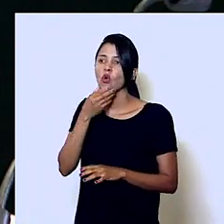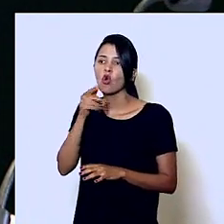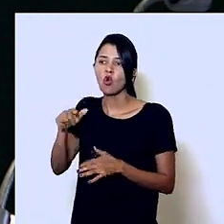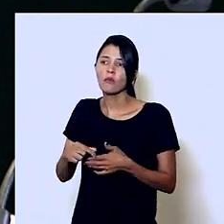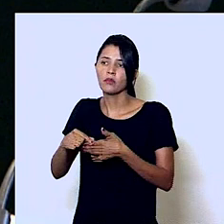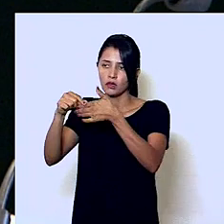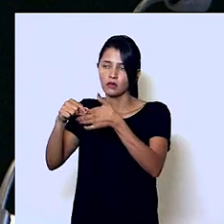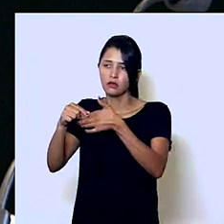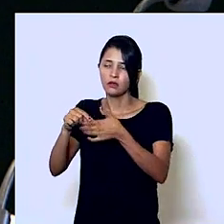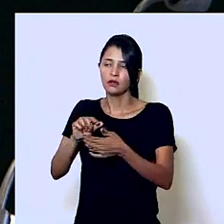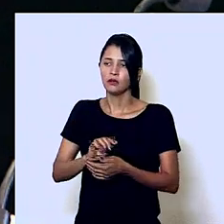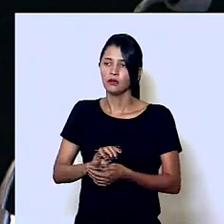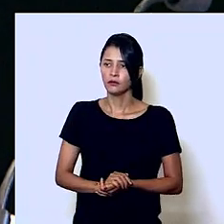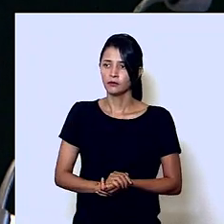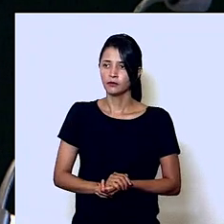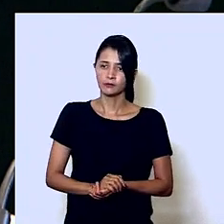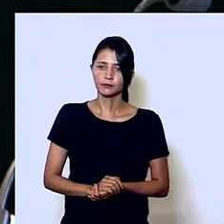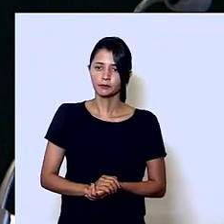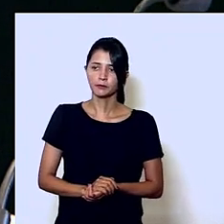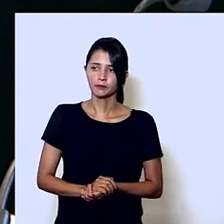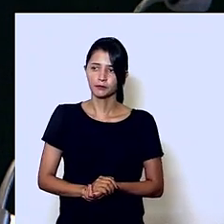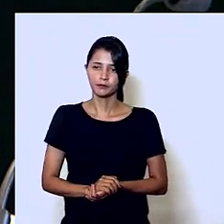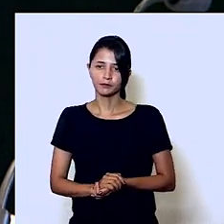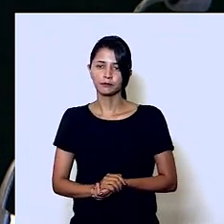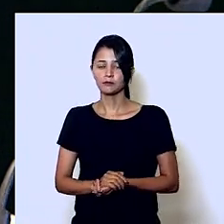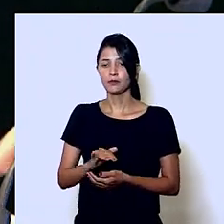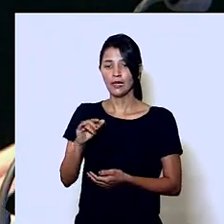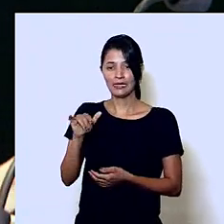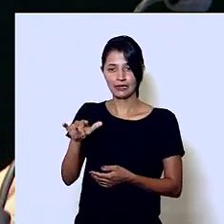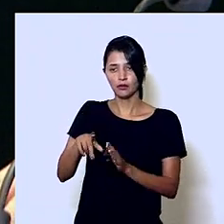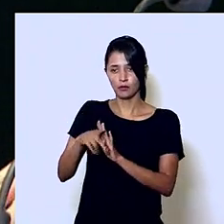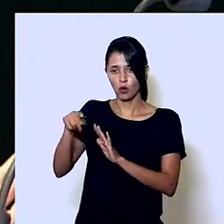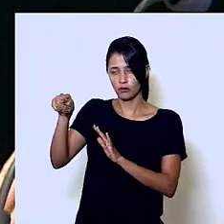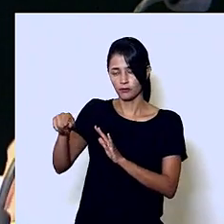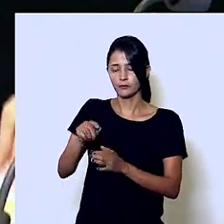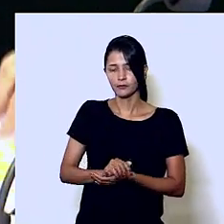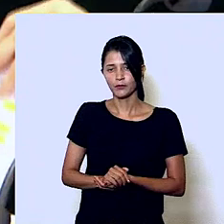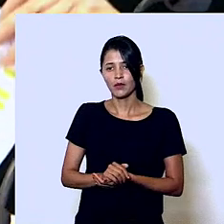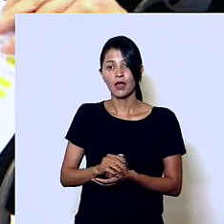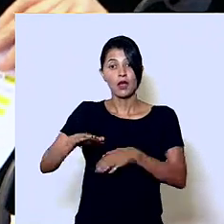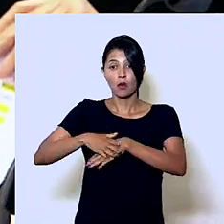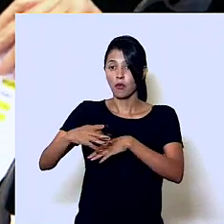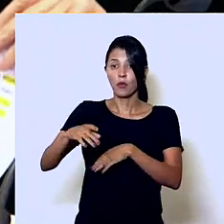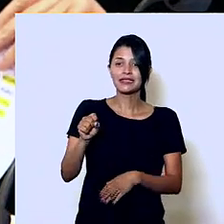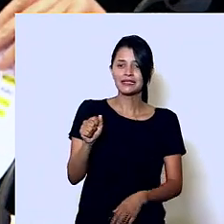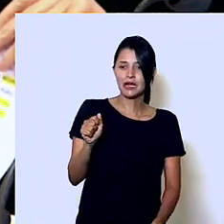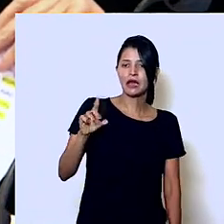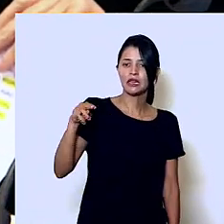por bons ofícios lá do governo iraquiano. O próprio Saddam Hussein ajudou a organizar. E